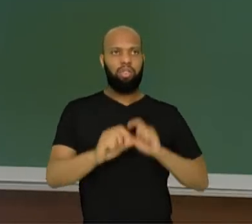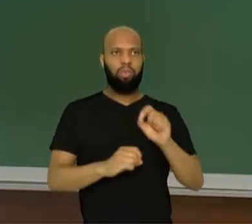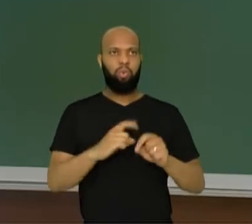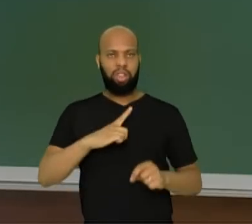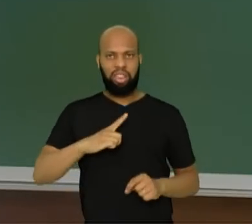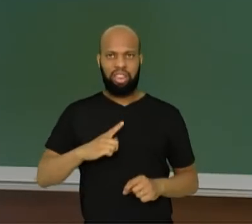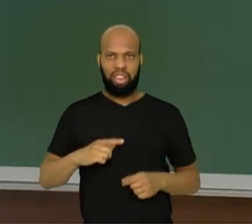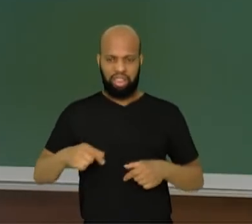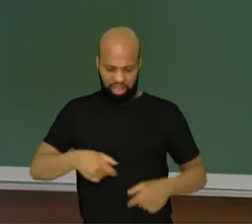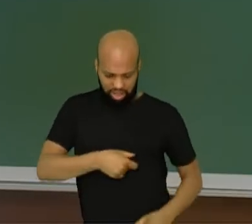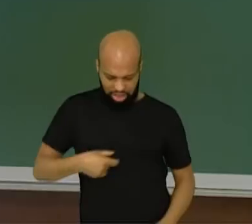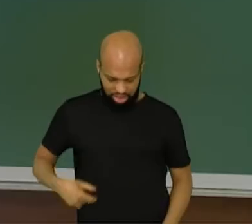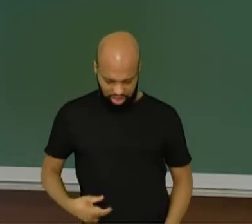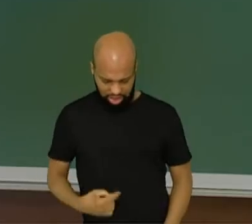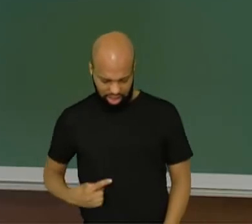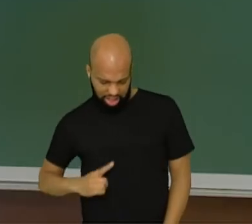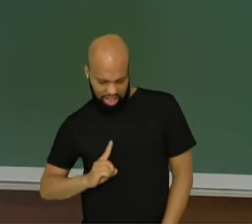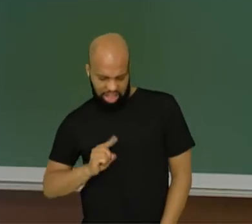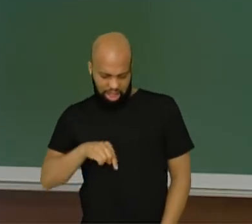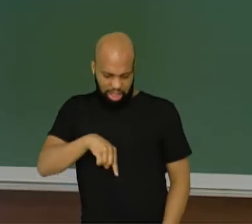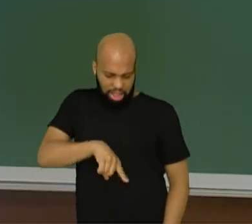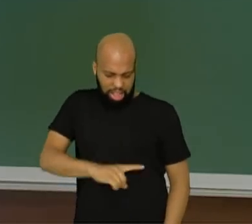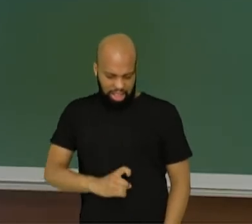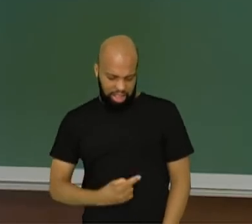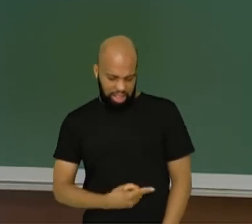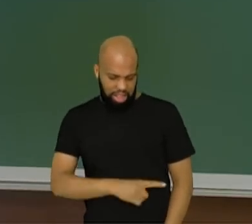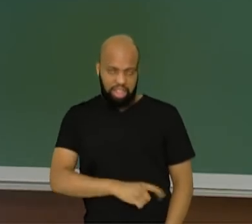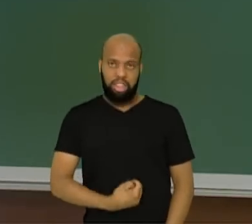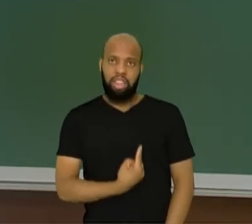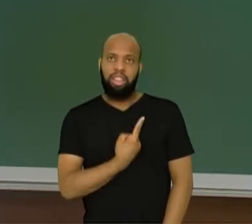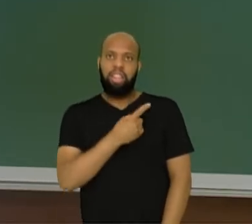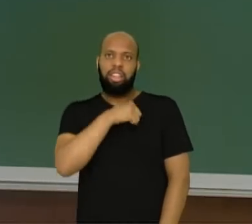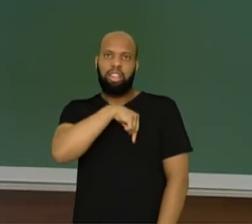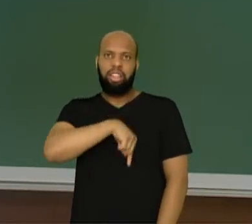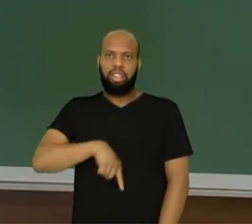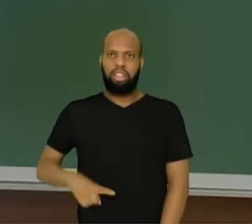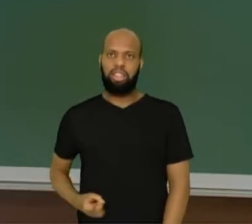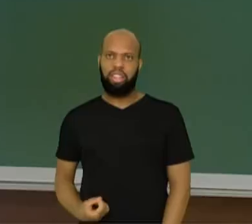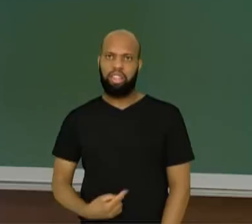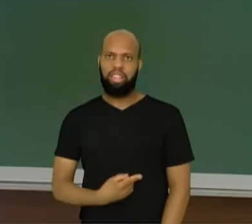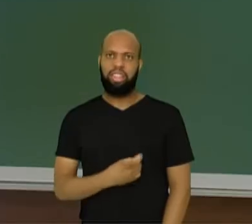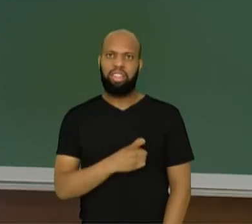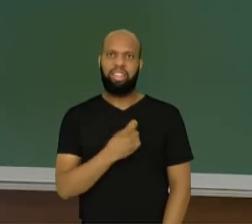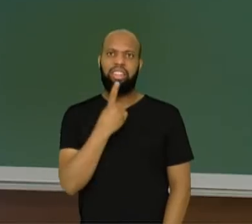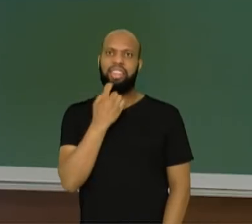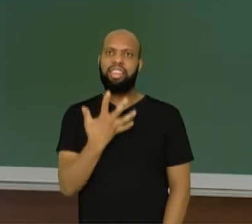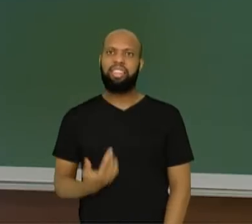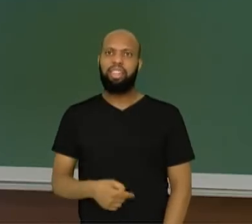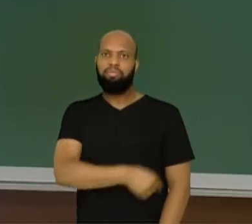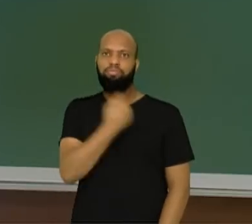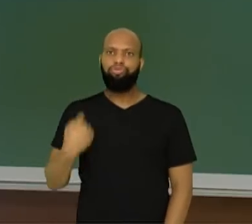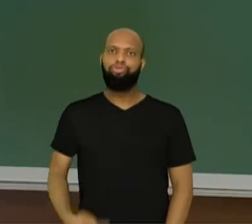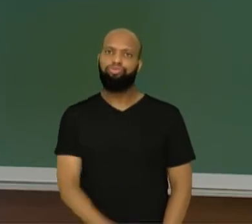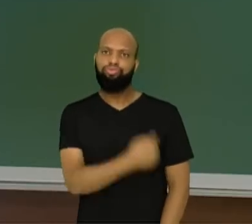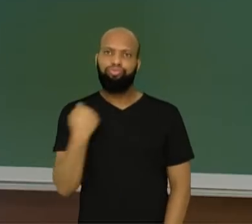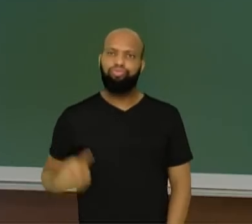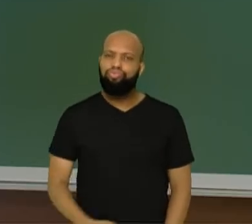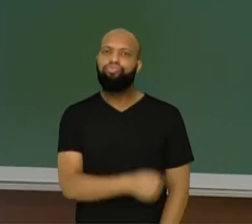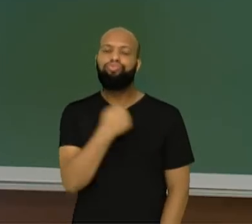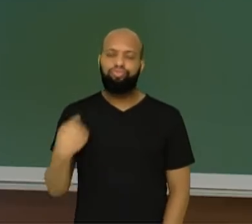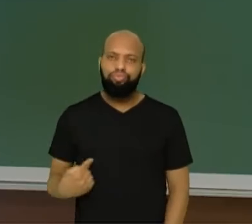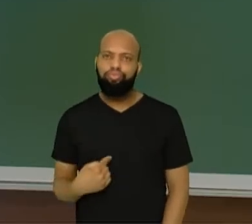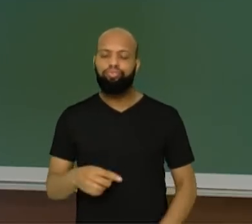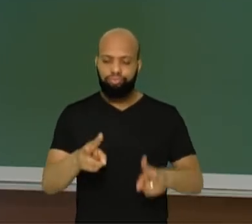nosso intestino e vão cair aonde? Na nossa corrente sanguínea. Então a gente vai perceber isso aqui